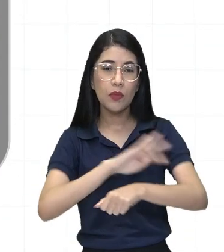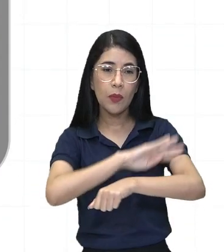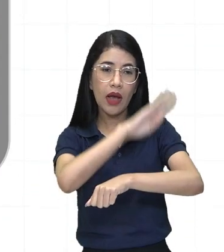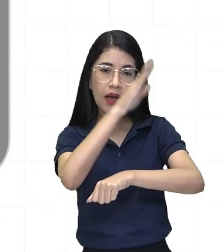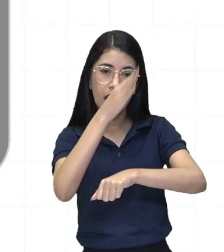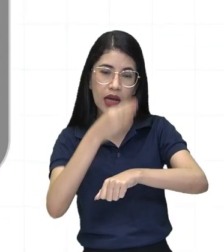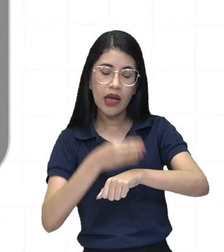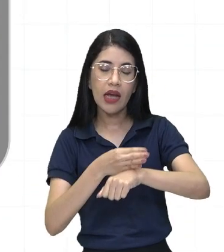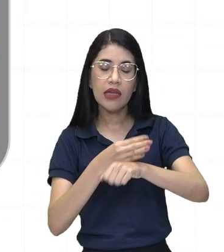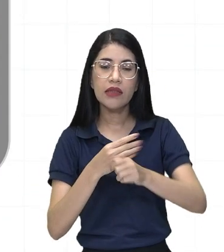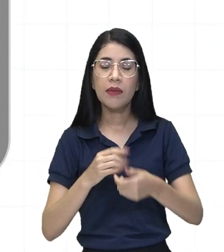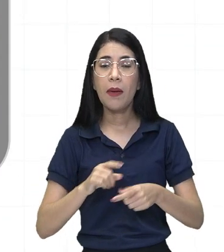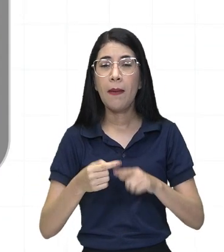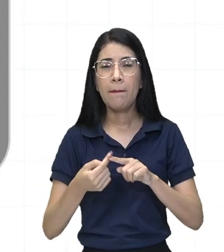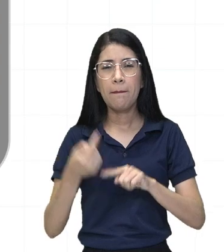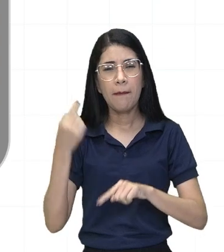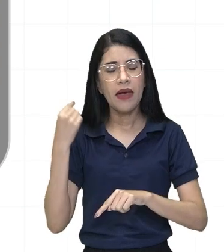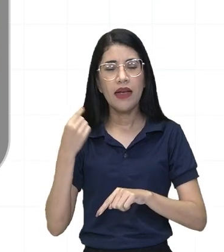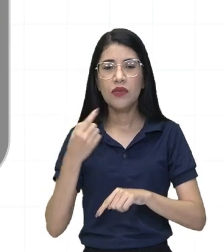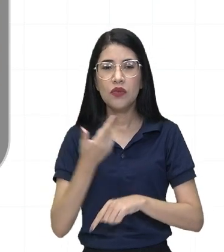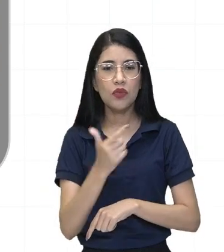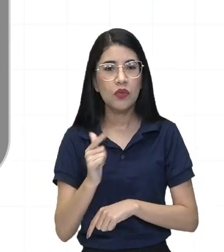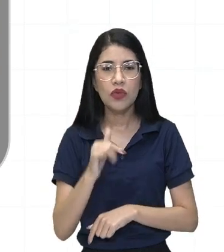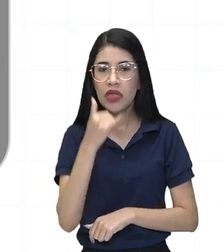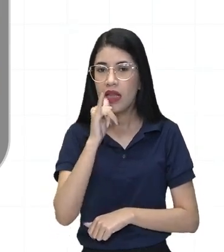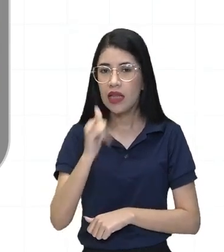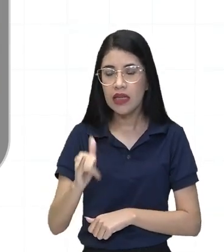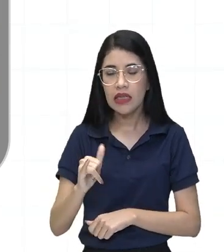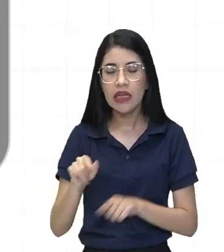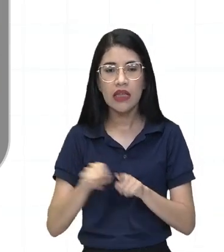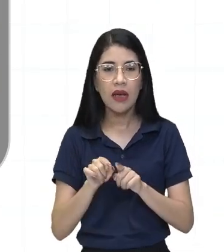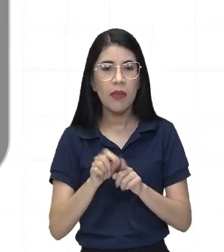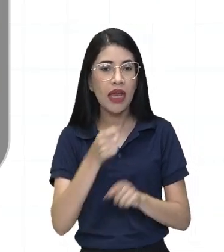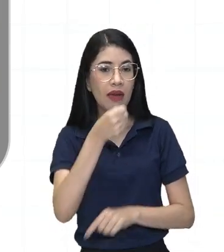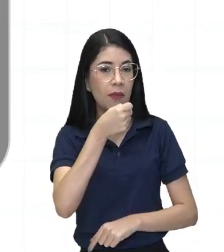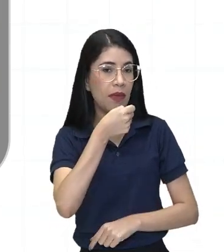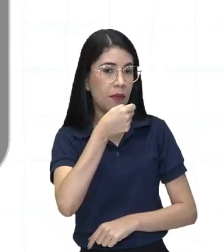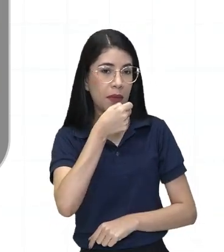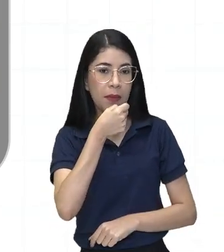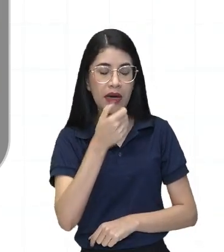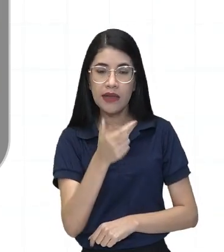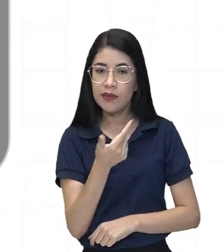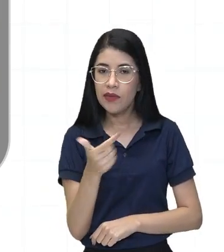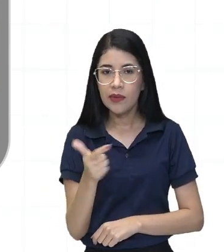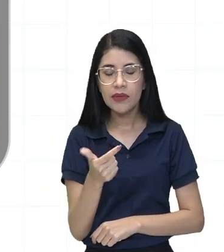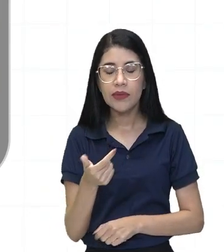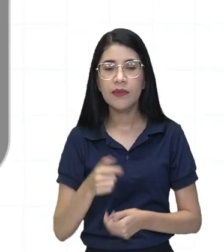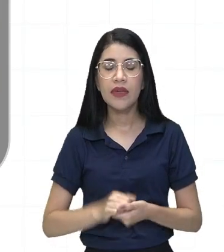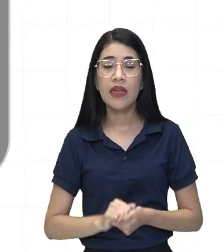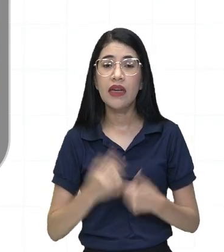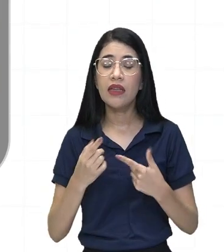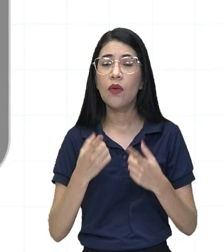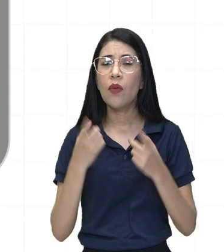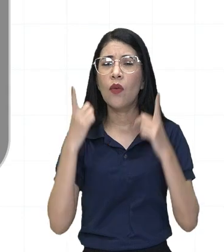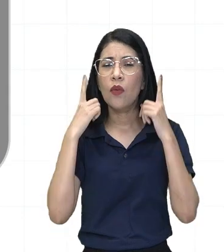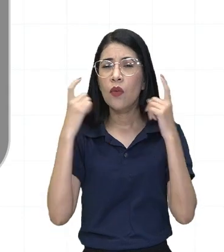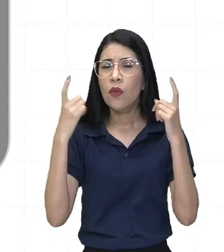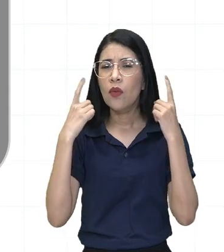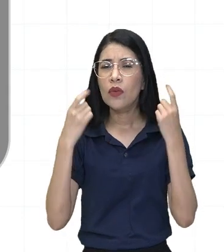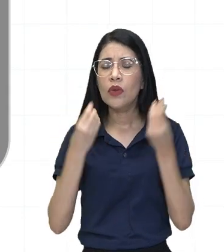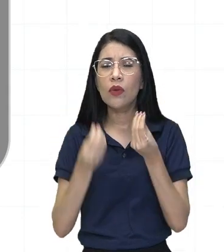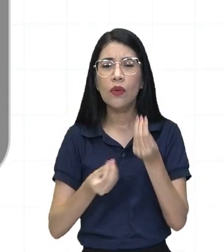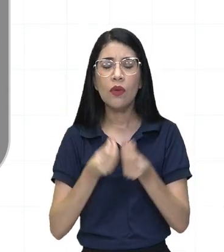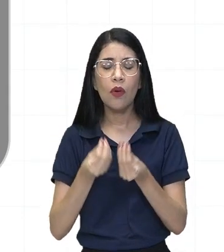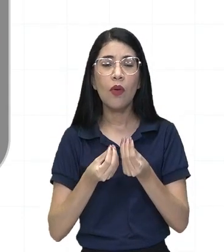Ora, nesse período não havia luz elétrica, não havia microfone, então a acústica, através